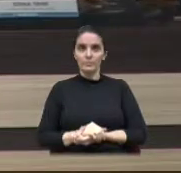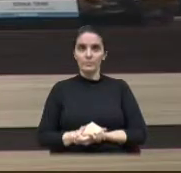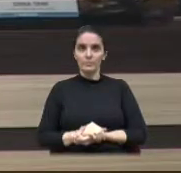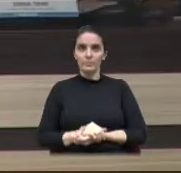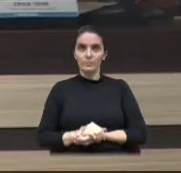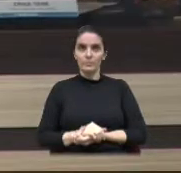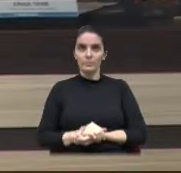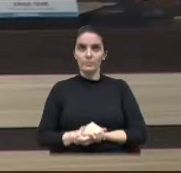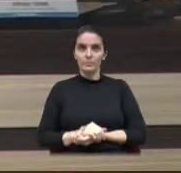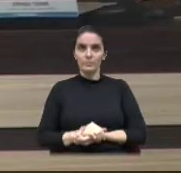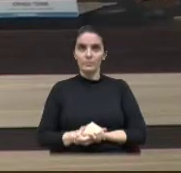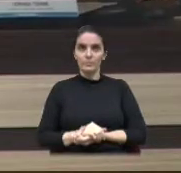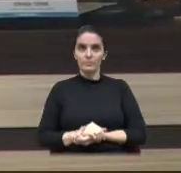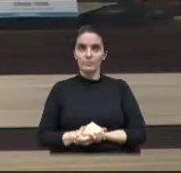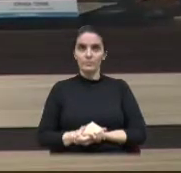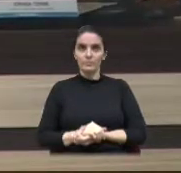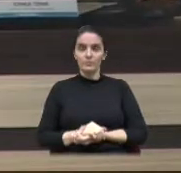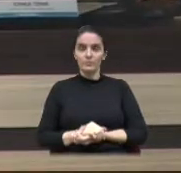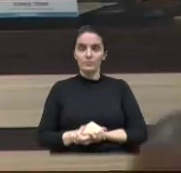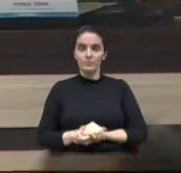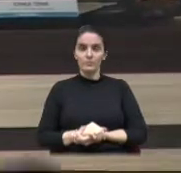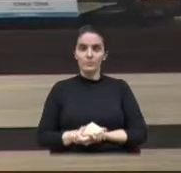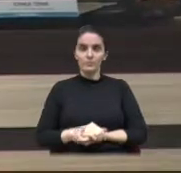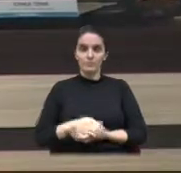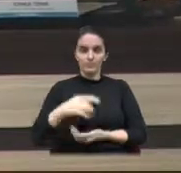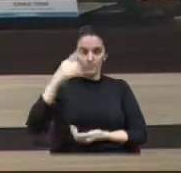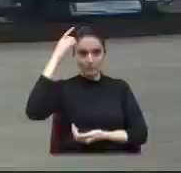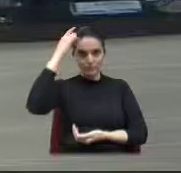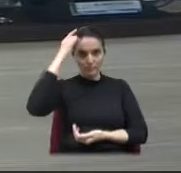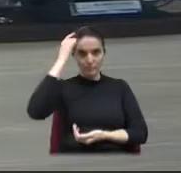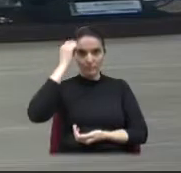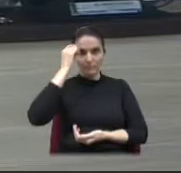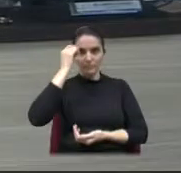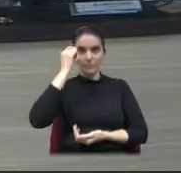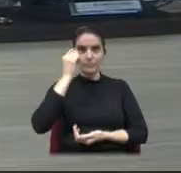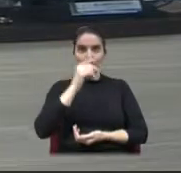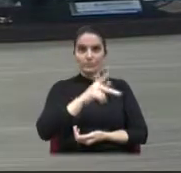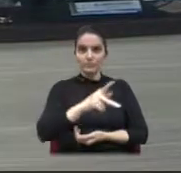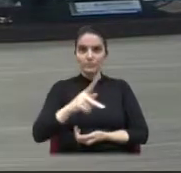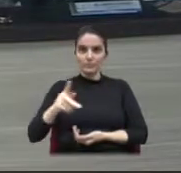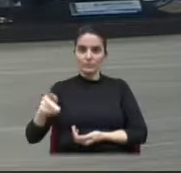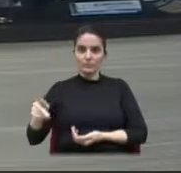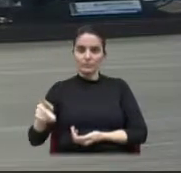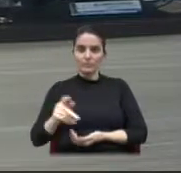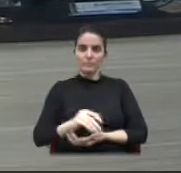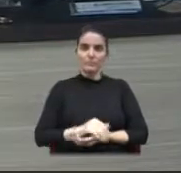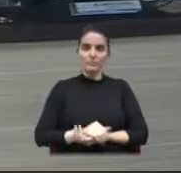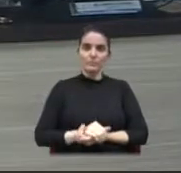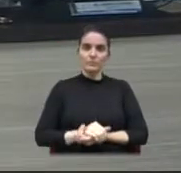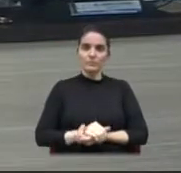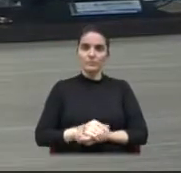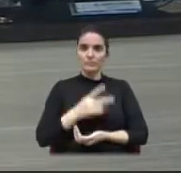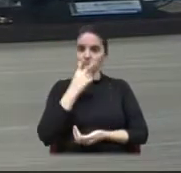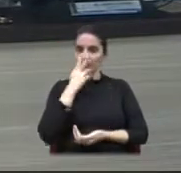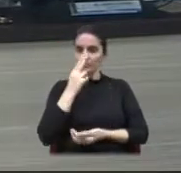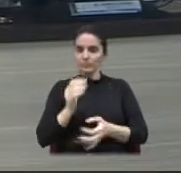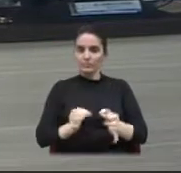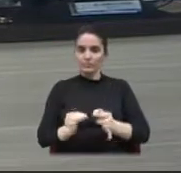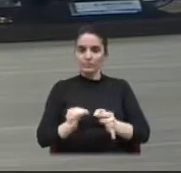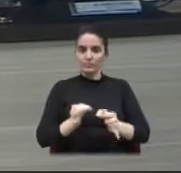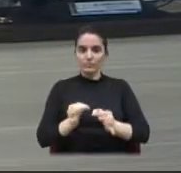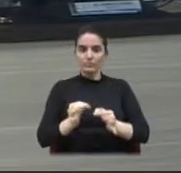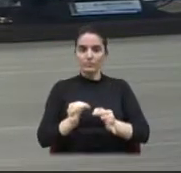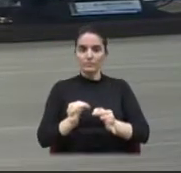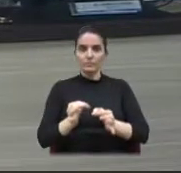Senhor. A questão de ordem, vereador. Presidente, eu acho que o projeto de lei orçamentária na